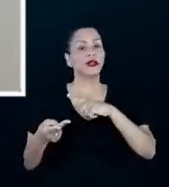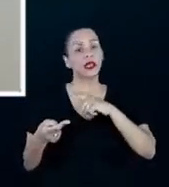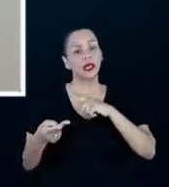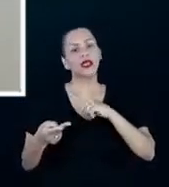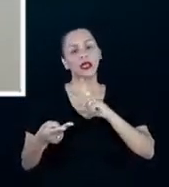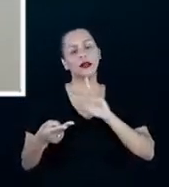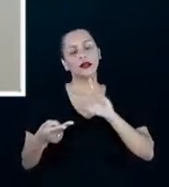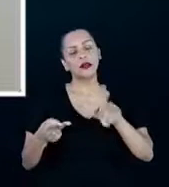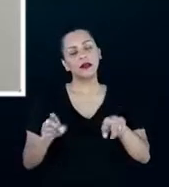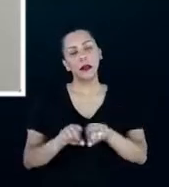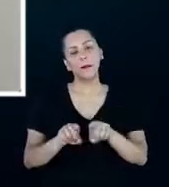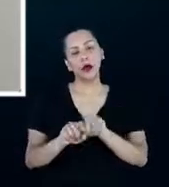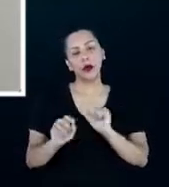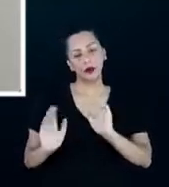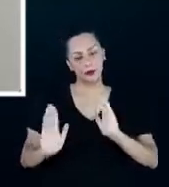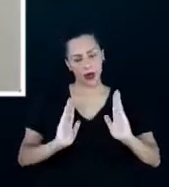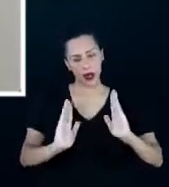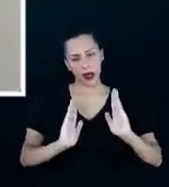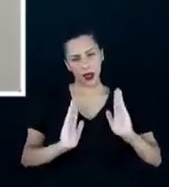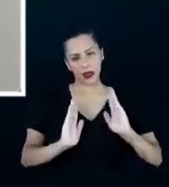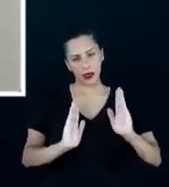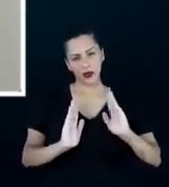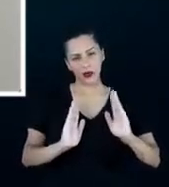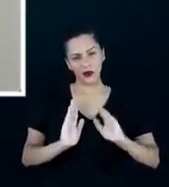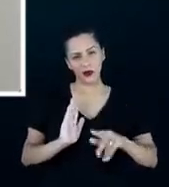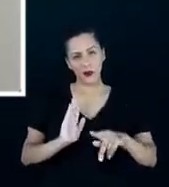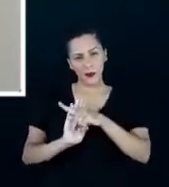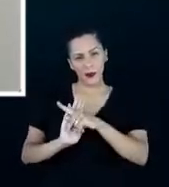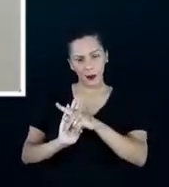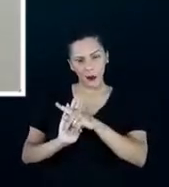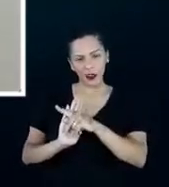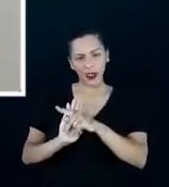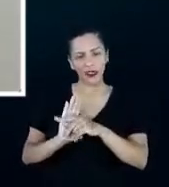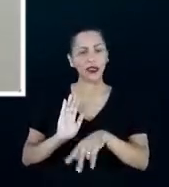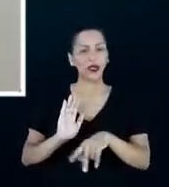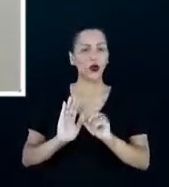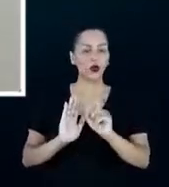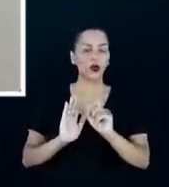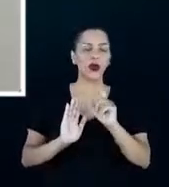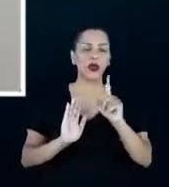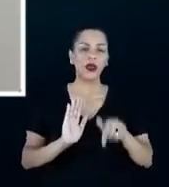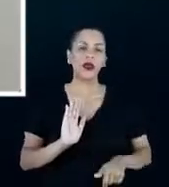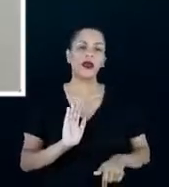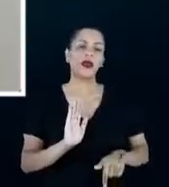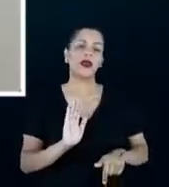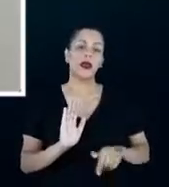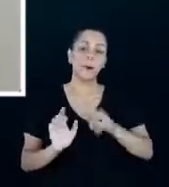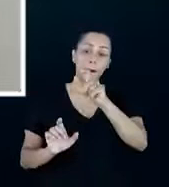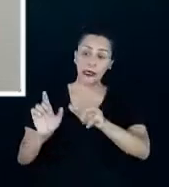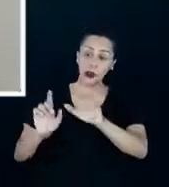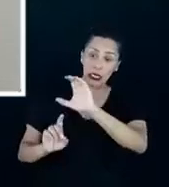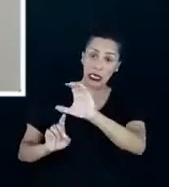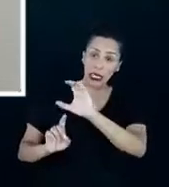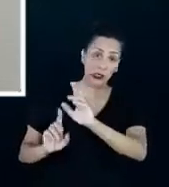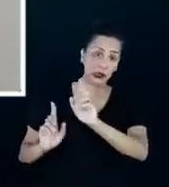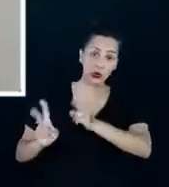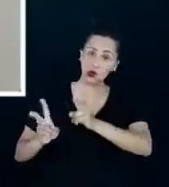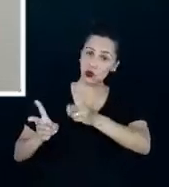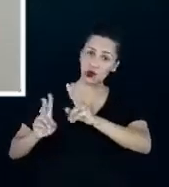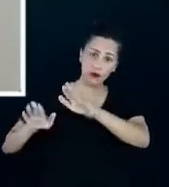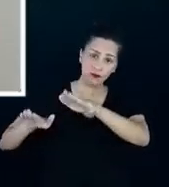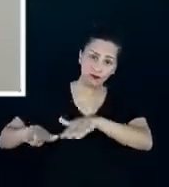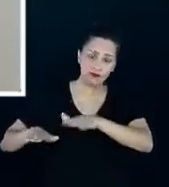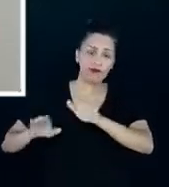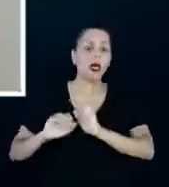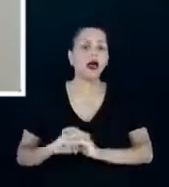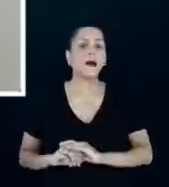dentro daquele prazo, né, da portaria, consumidores elegíveis que não migraram, mas o fato é que existe, né,